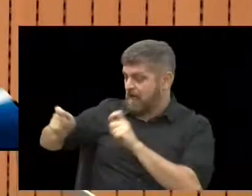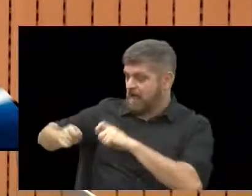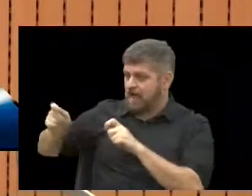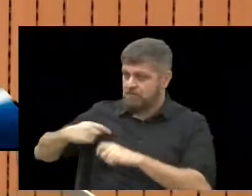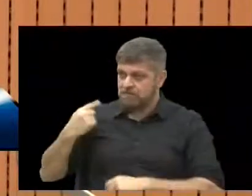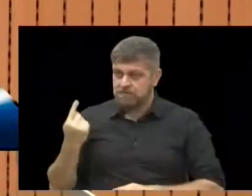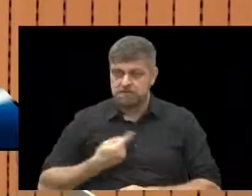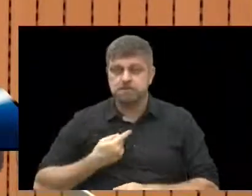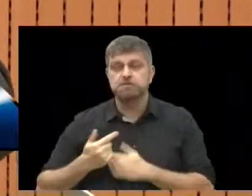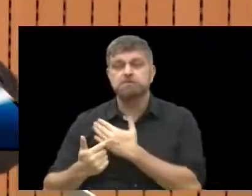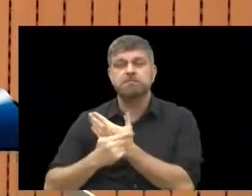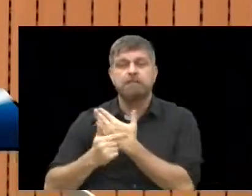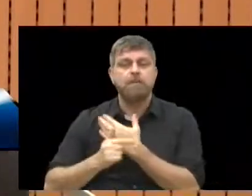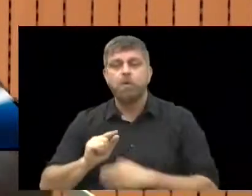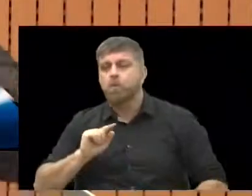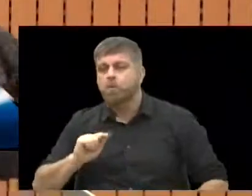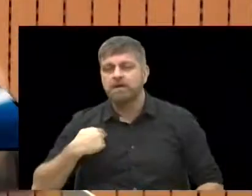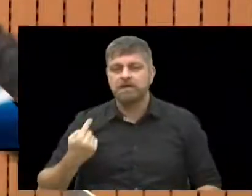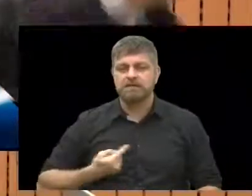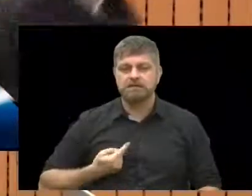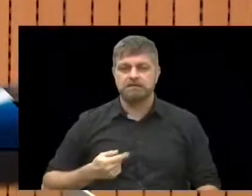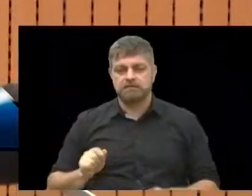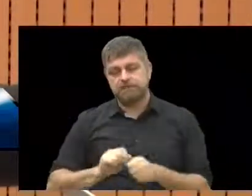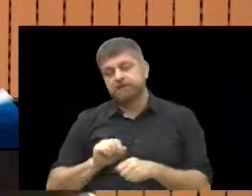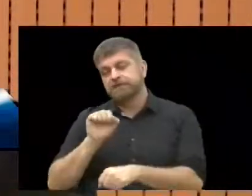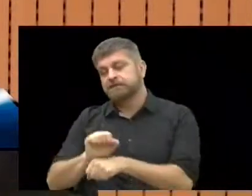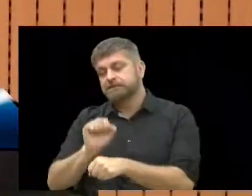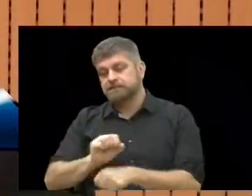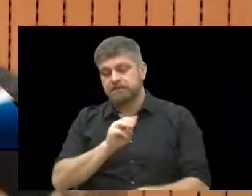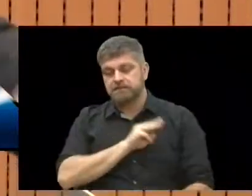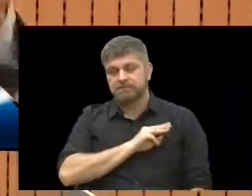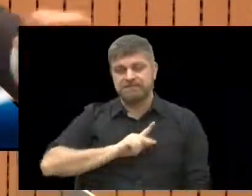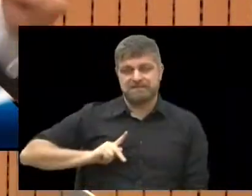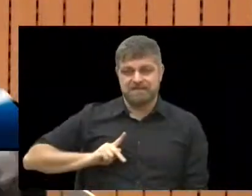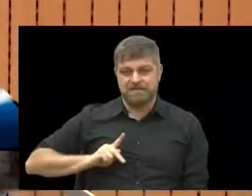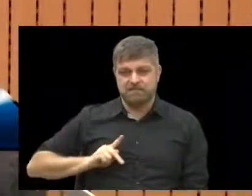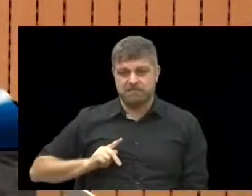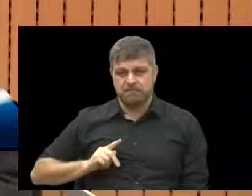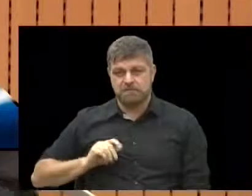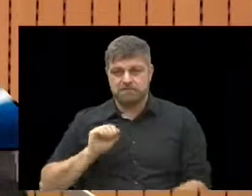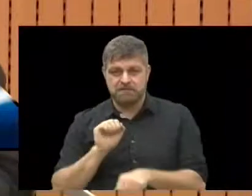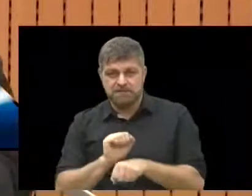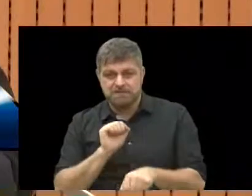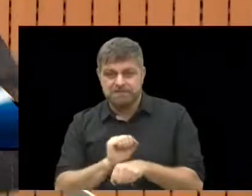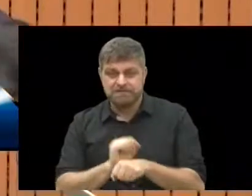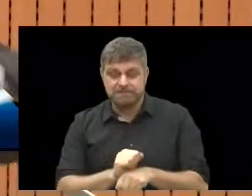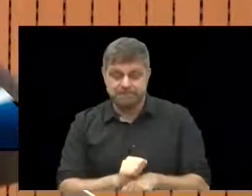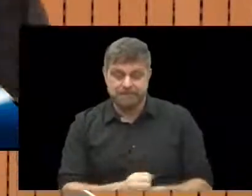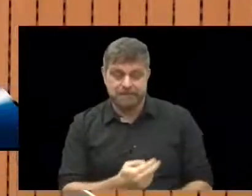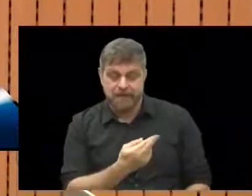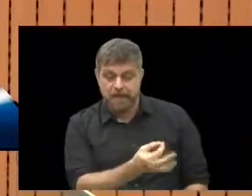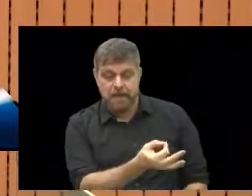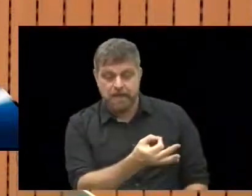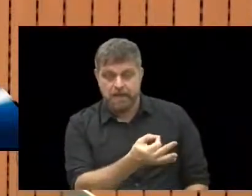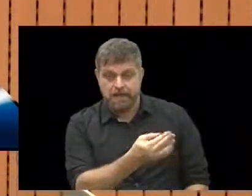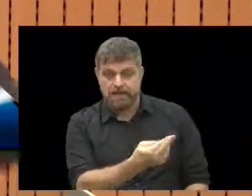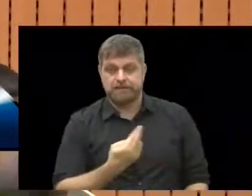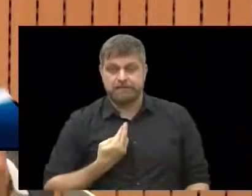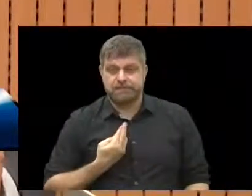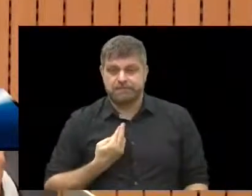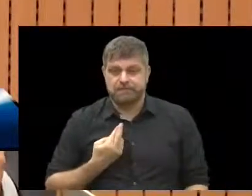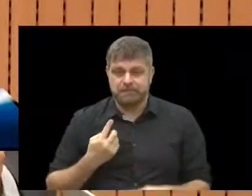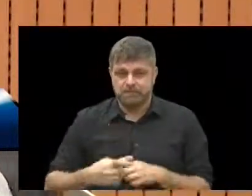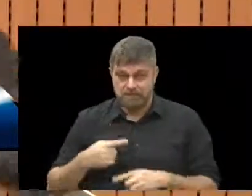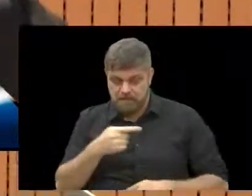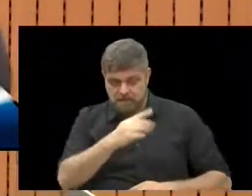outro papel, não ficar a reboque do Ministério Público. Não ficar a reboque do Ministério Público, que quando faz